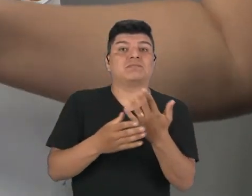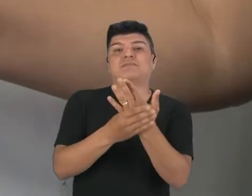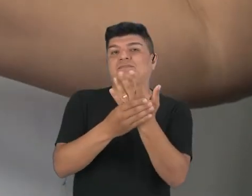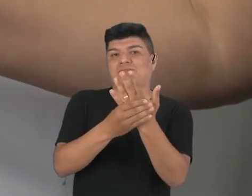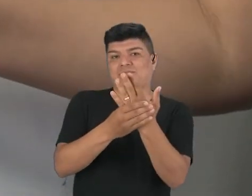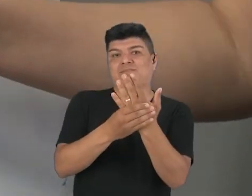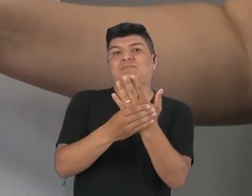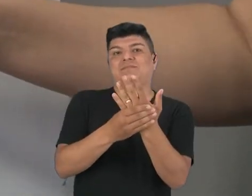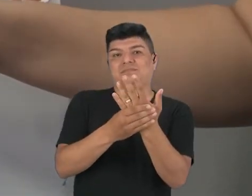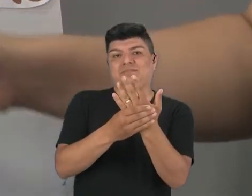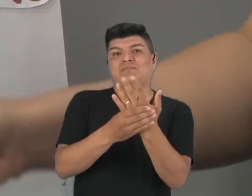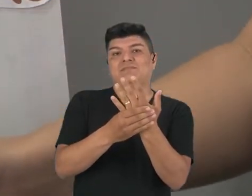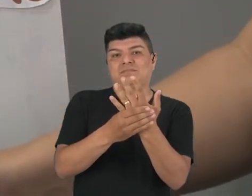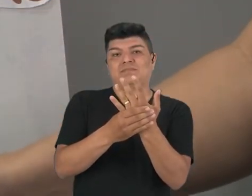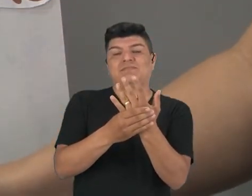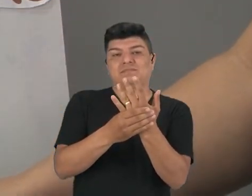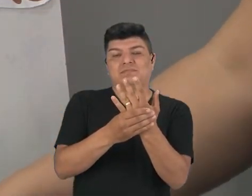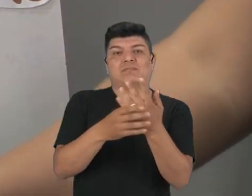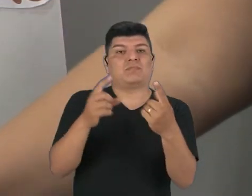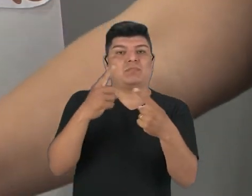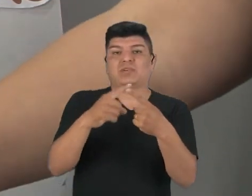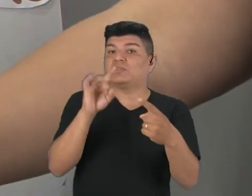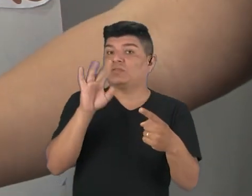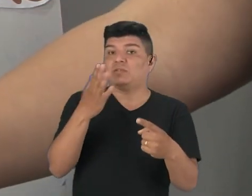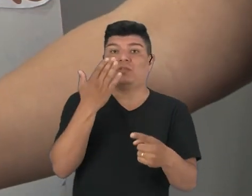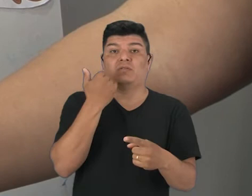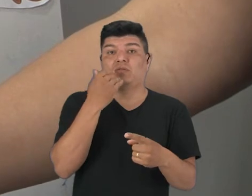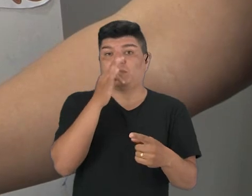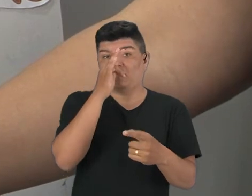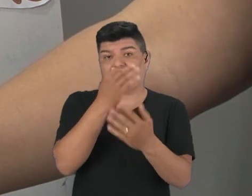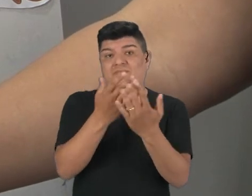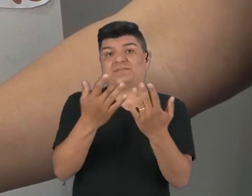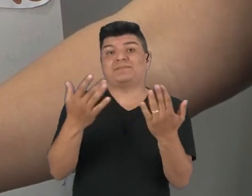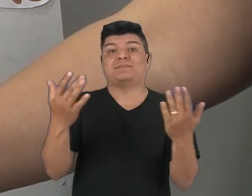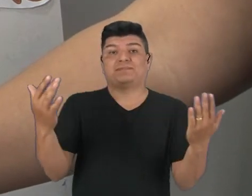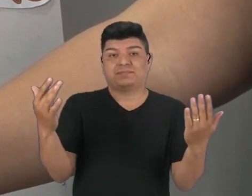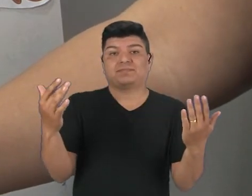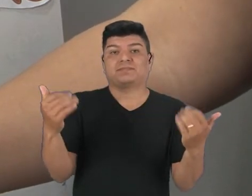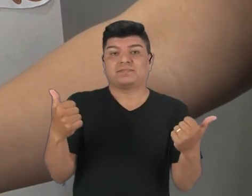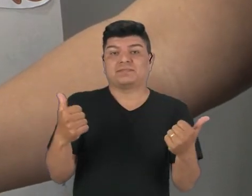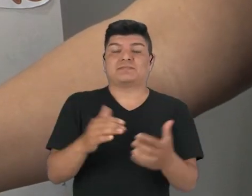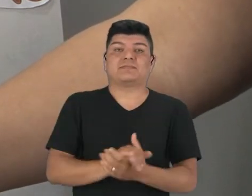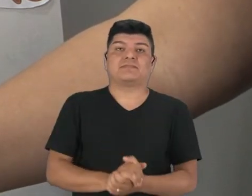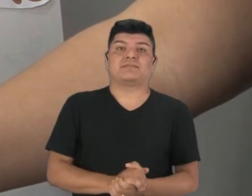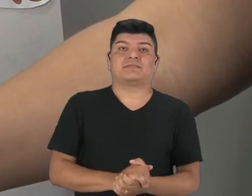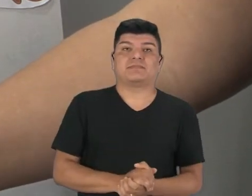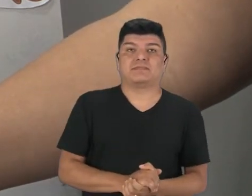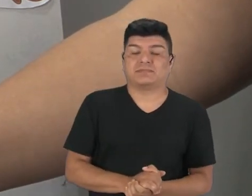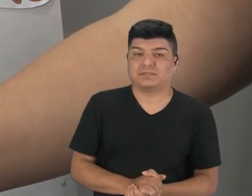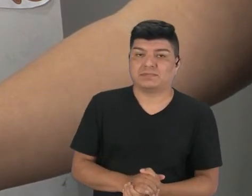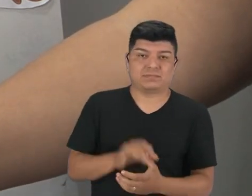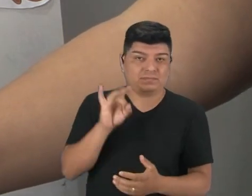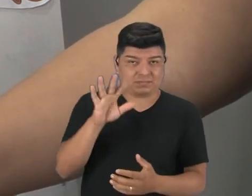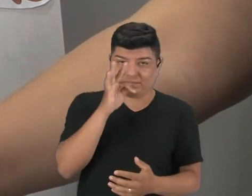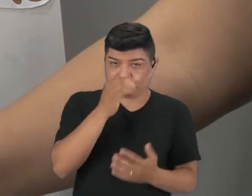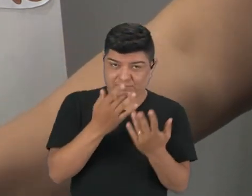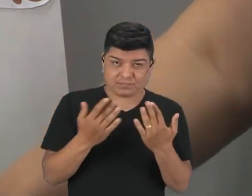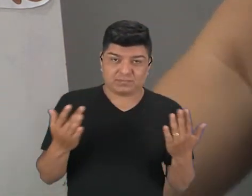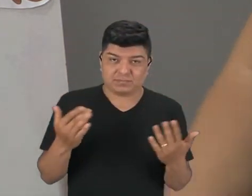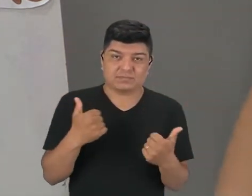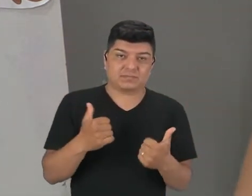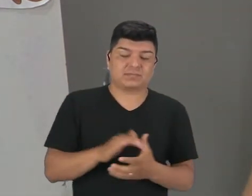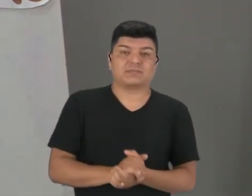do herbívoro, que ele se alimenta dos vegetais, tá? Apenas de vegetais.